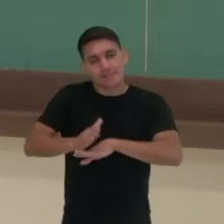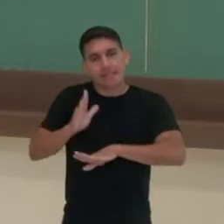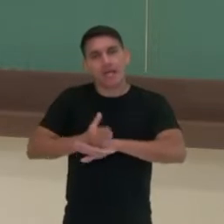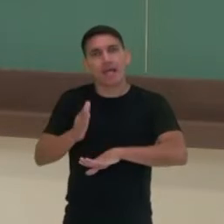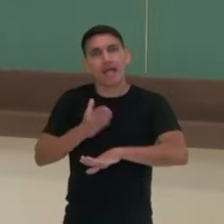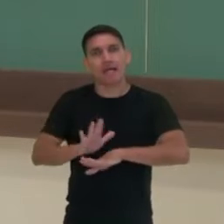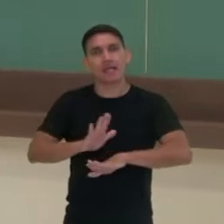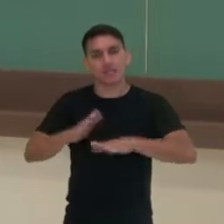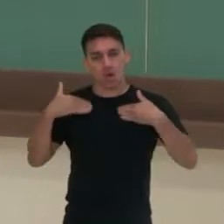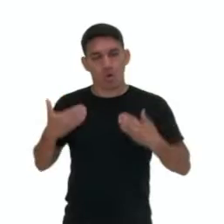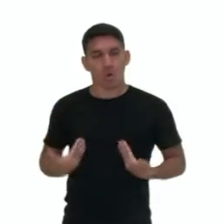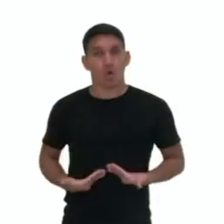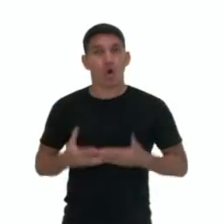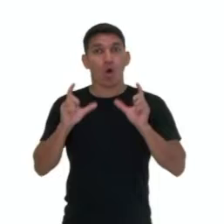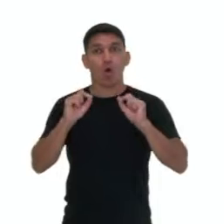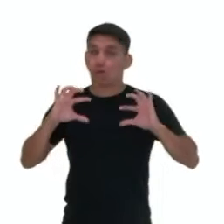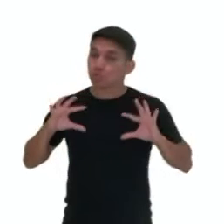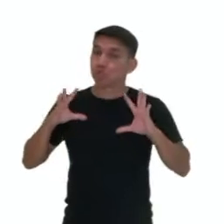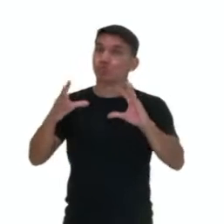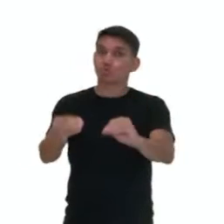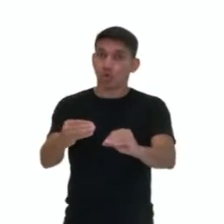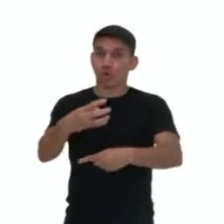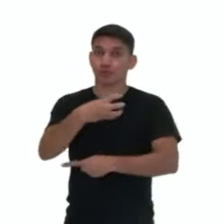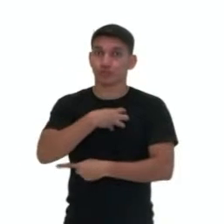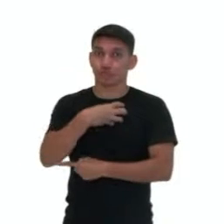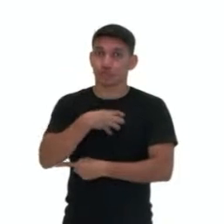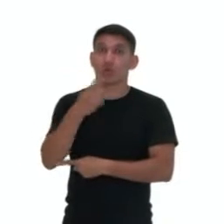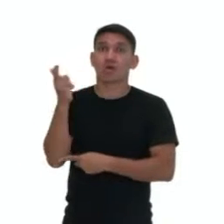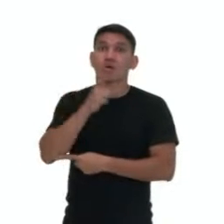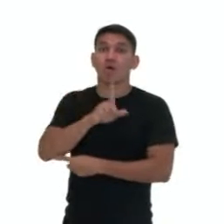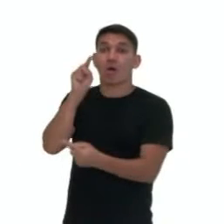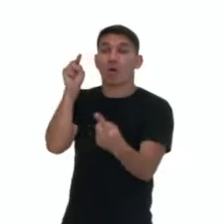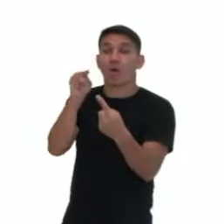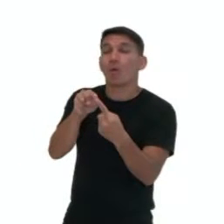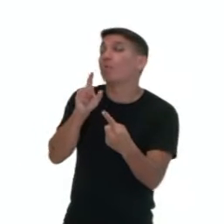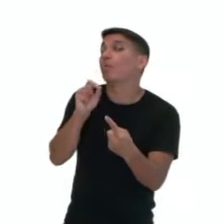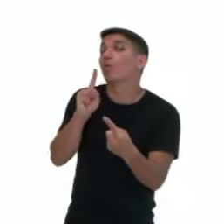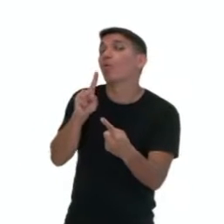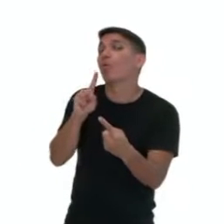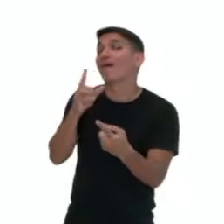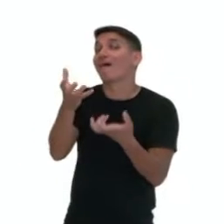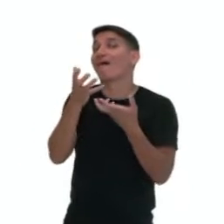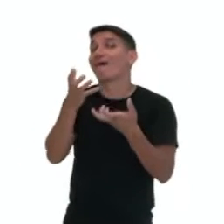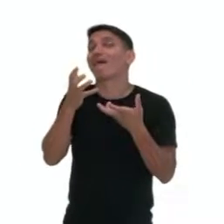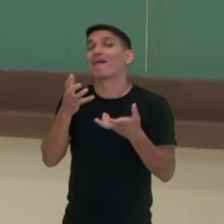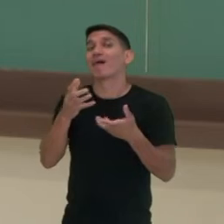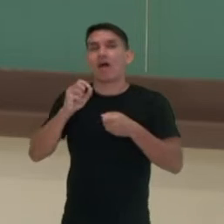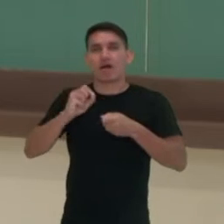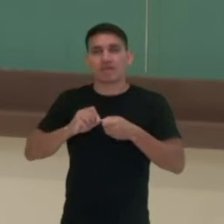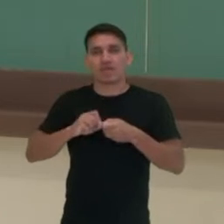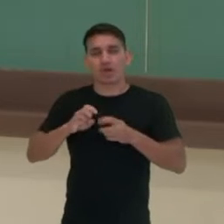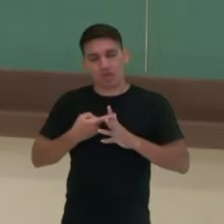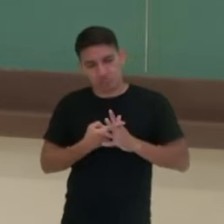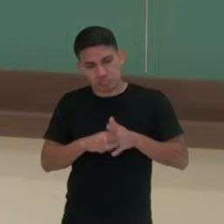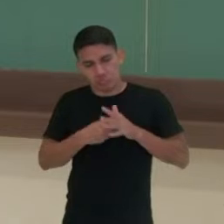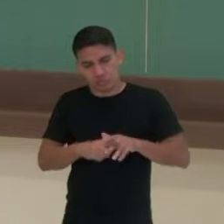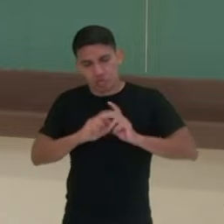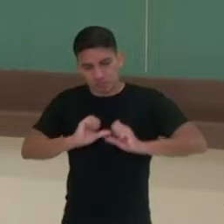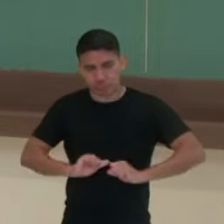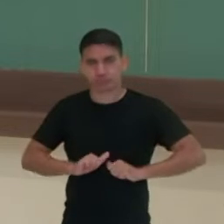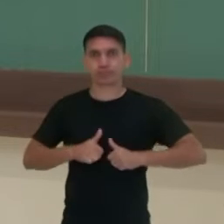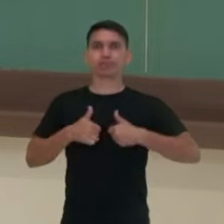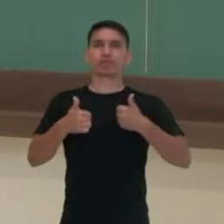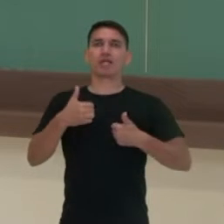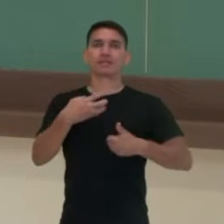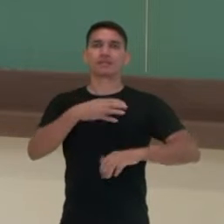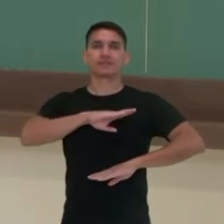ginástica de condicionamento? Englobam todas as modalidades que têm por objetivo a aquisição ou a manutenção da condição física do